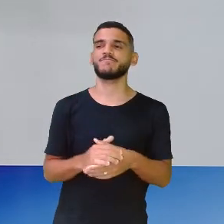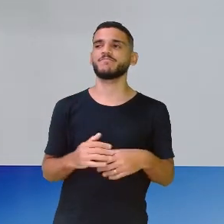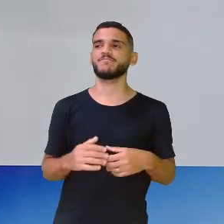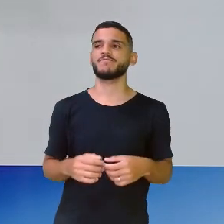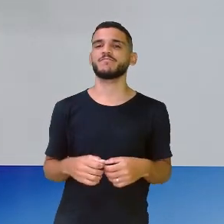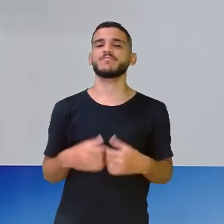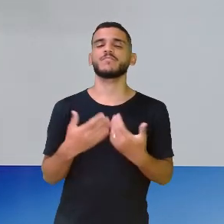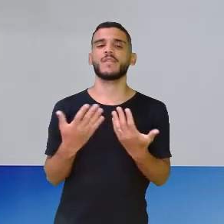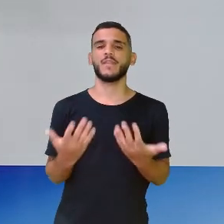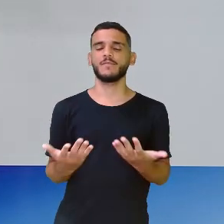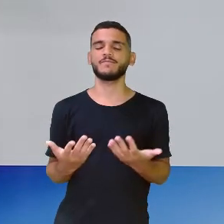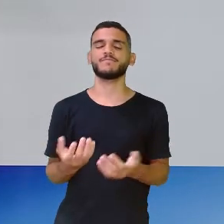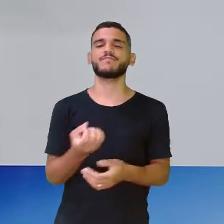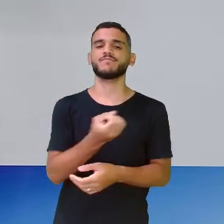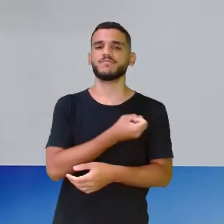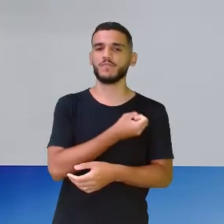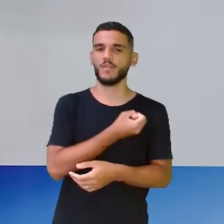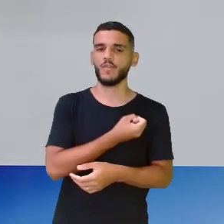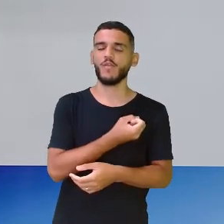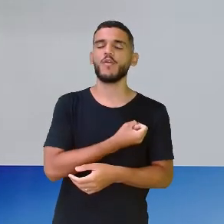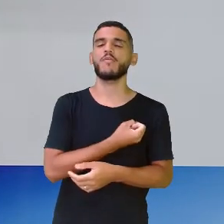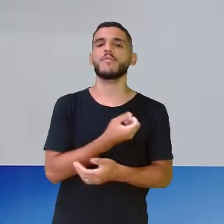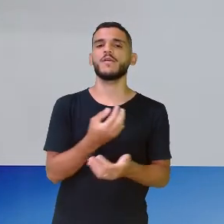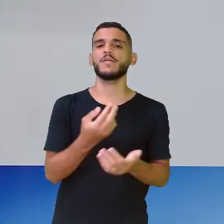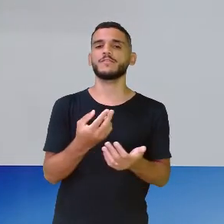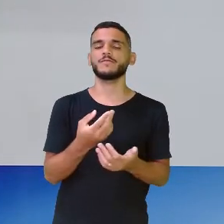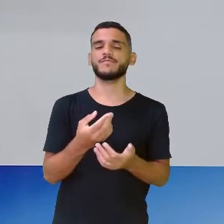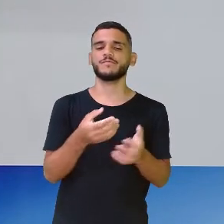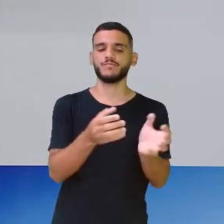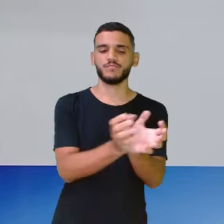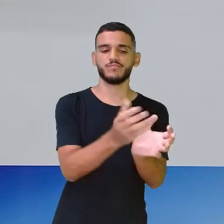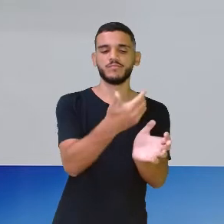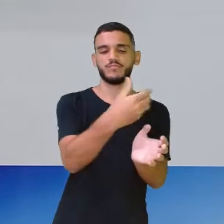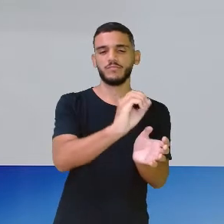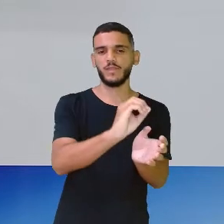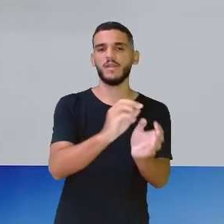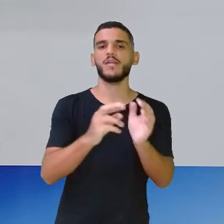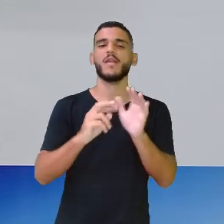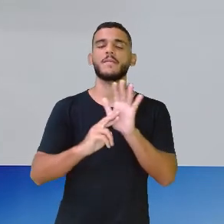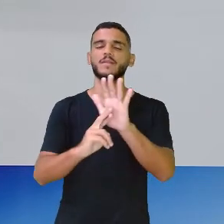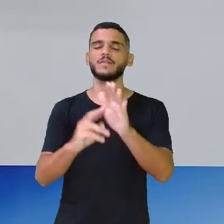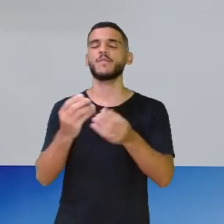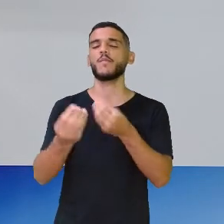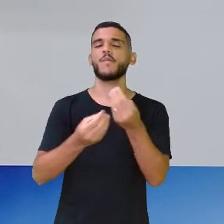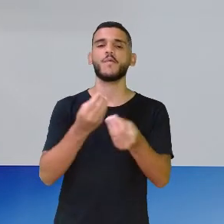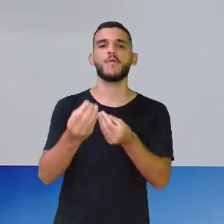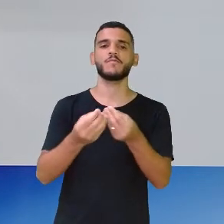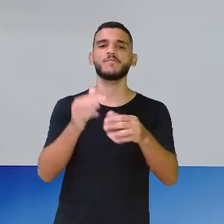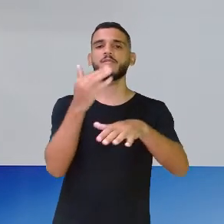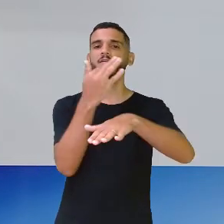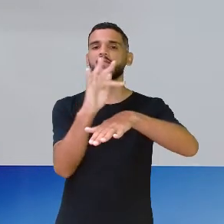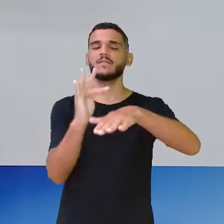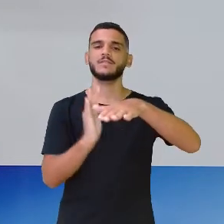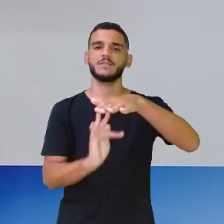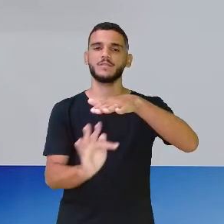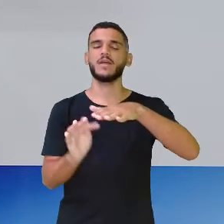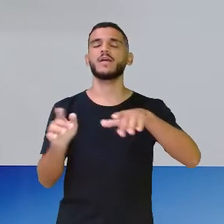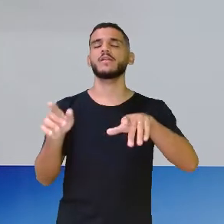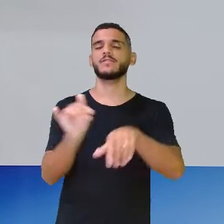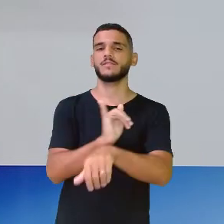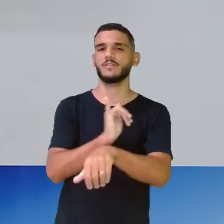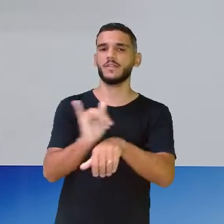números decimais, eles podem ser representados na forma fracionária, assim como os números na